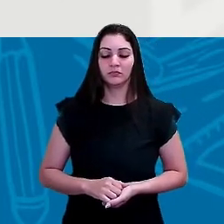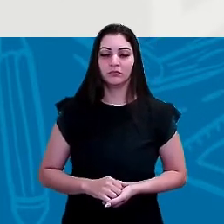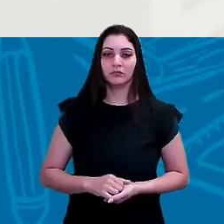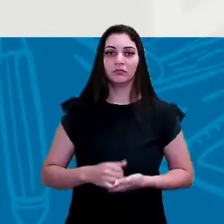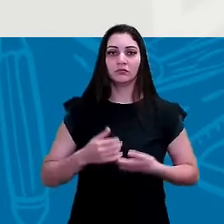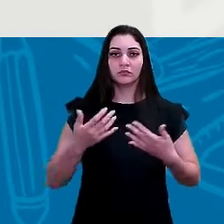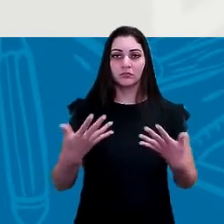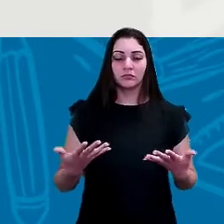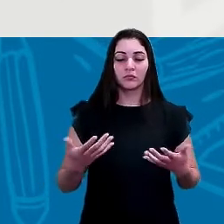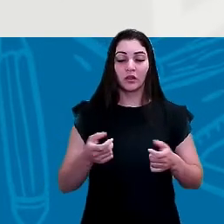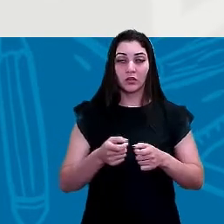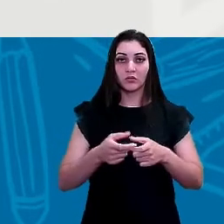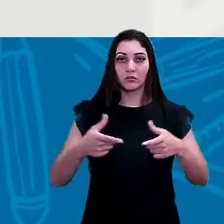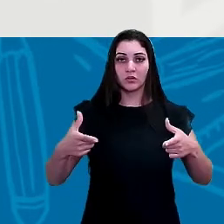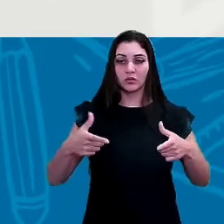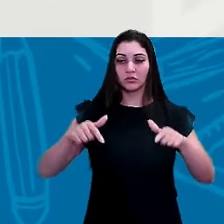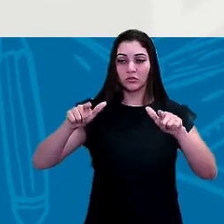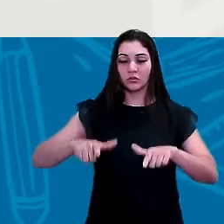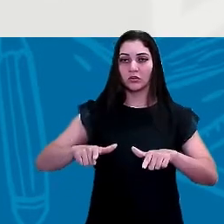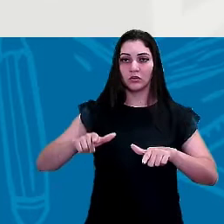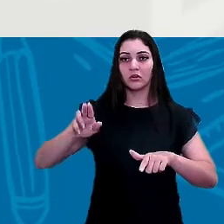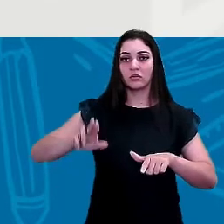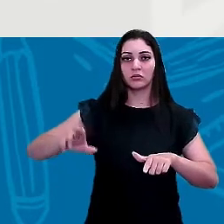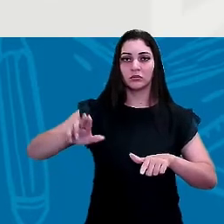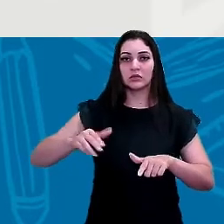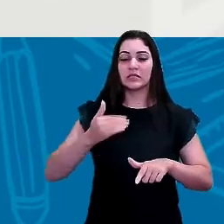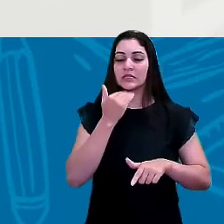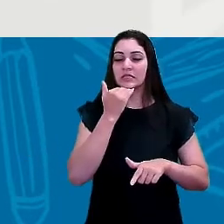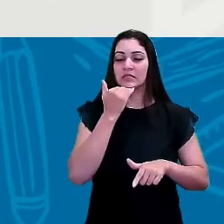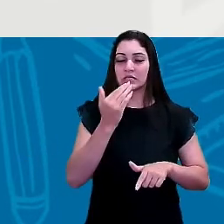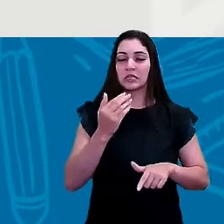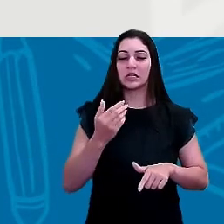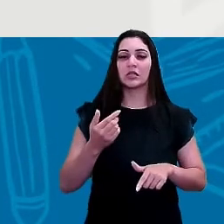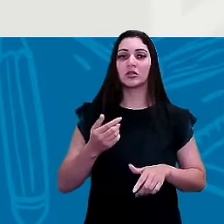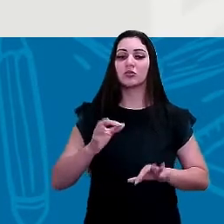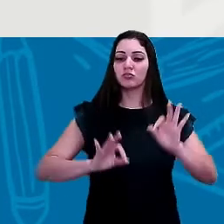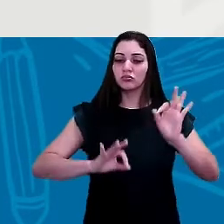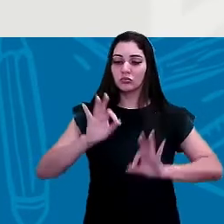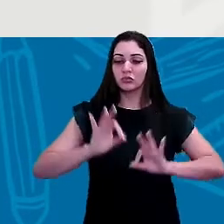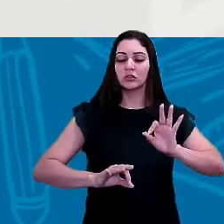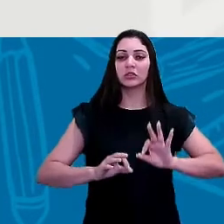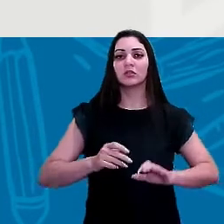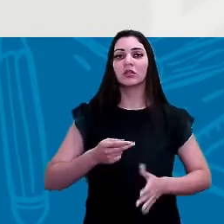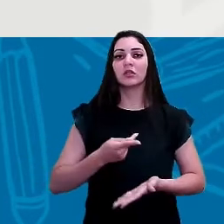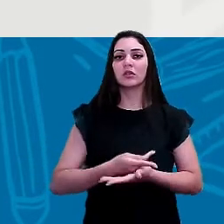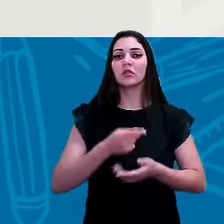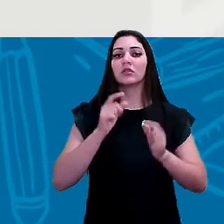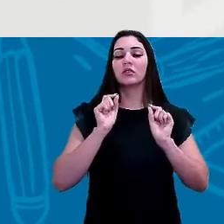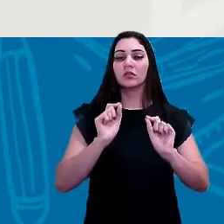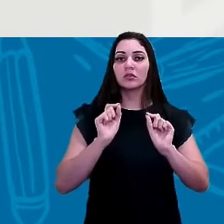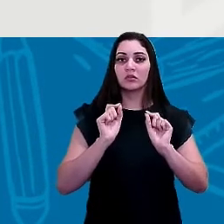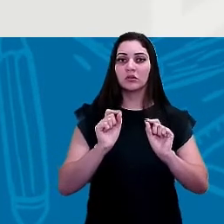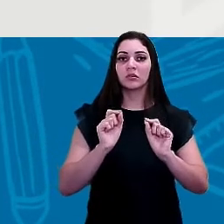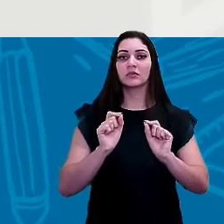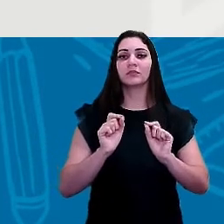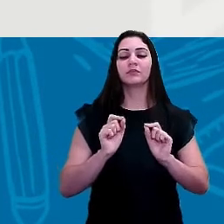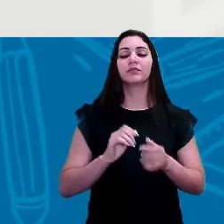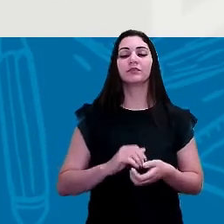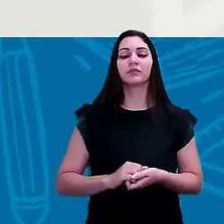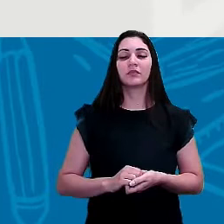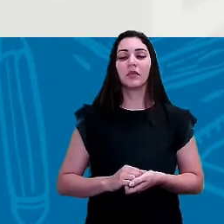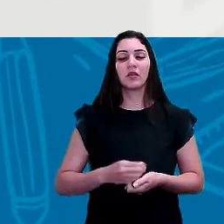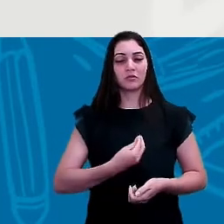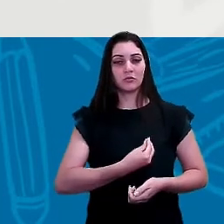A expansão da rede urbana, sem o devido planejamento, ocasiona na ocupação de áreas inadequadas para a